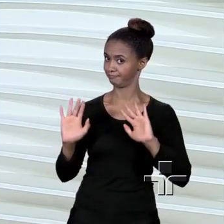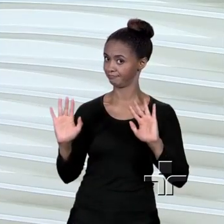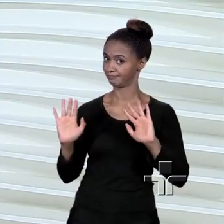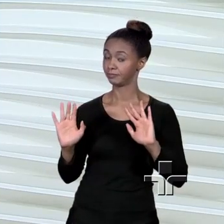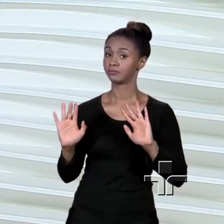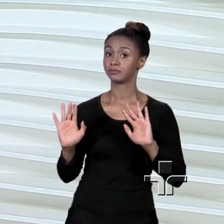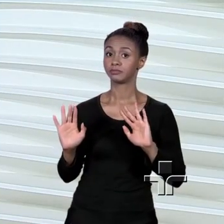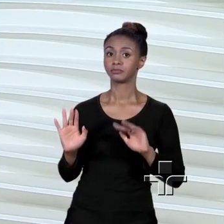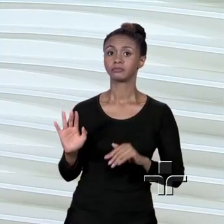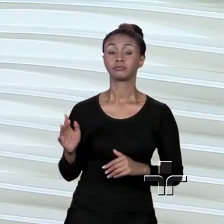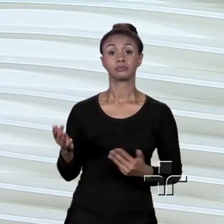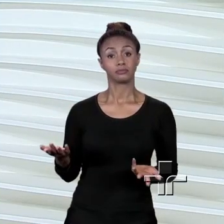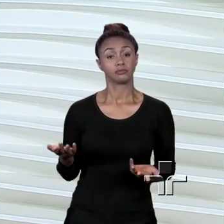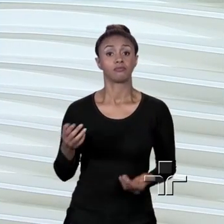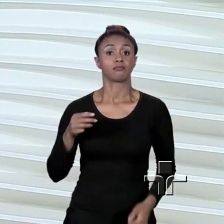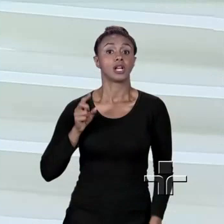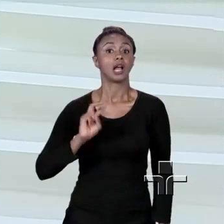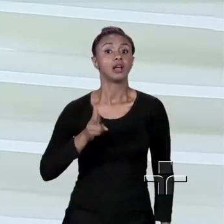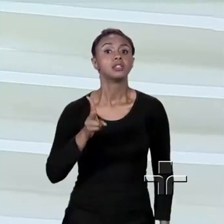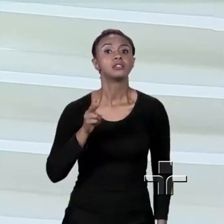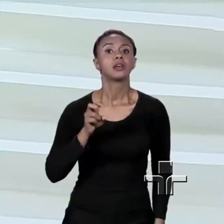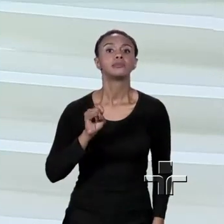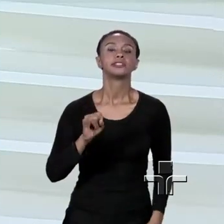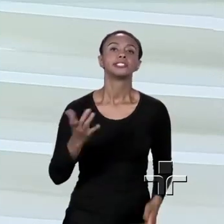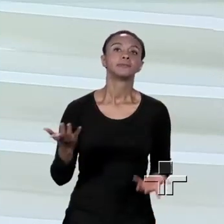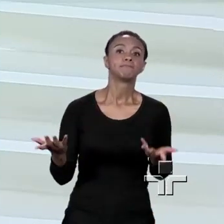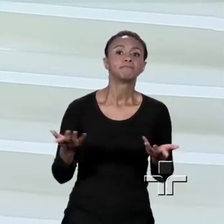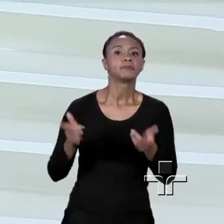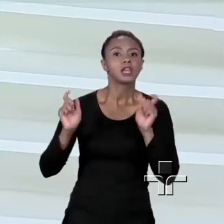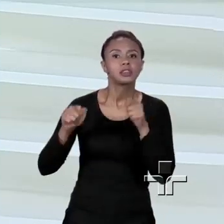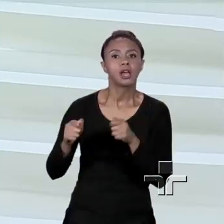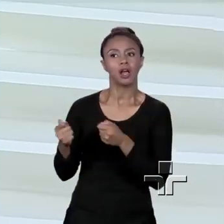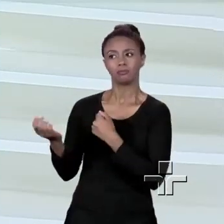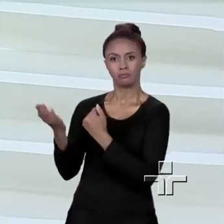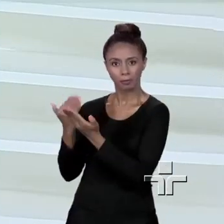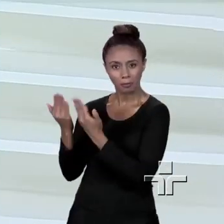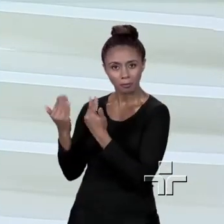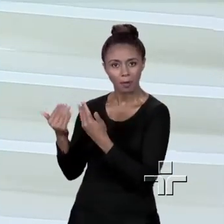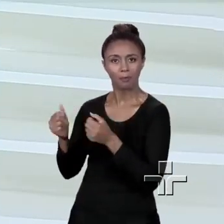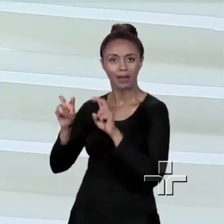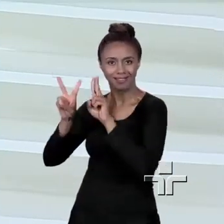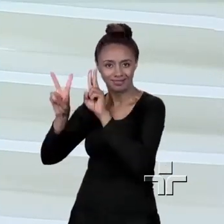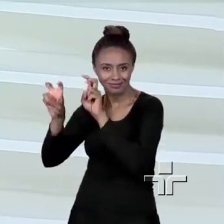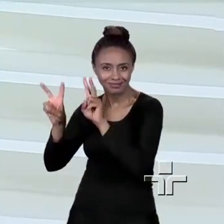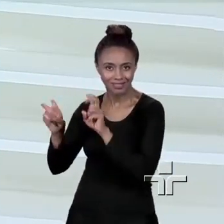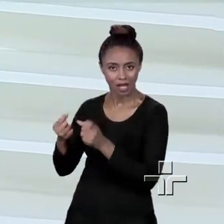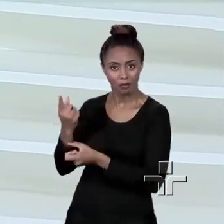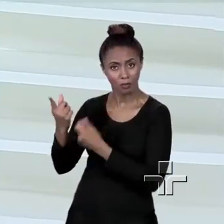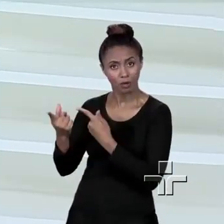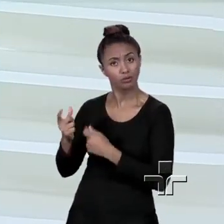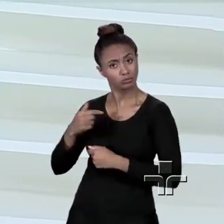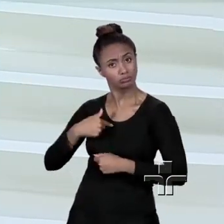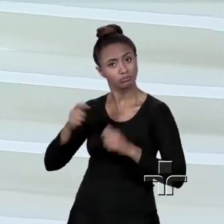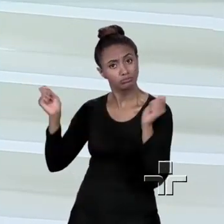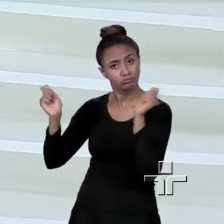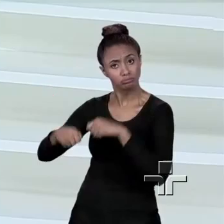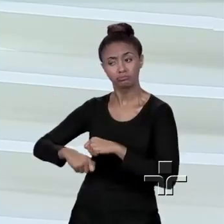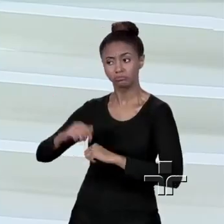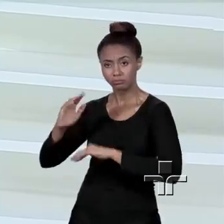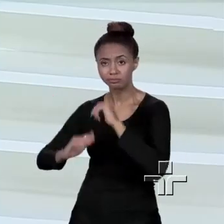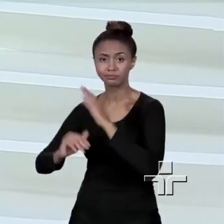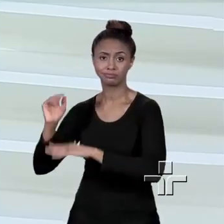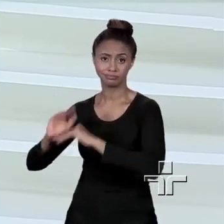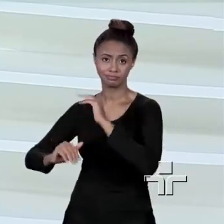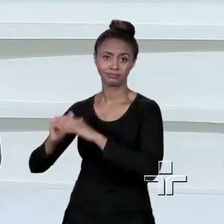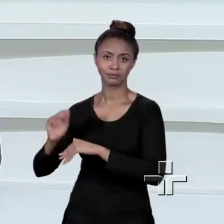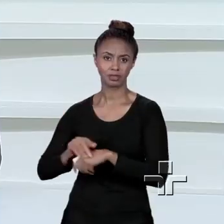E sempre que eu posso conversar com ele sobre temas, eu faço isso.